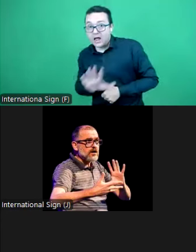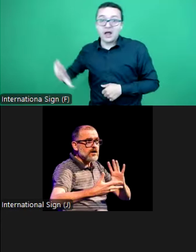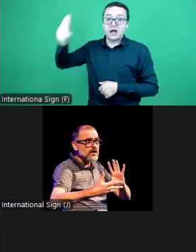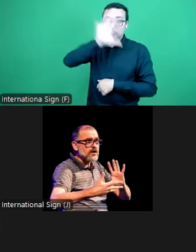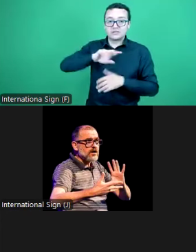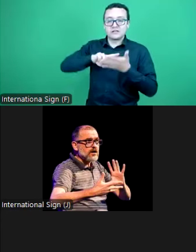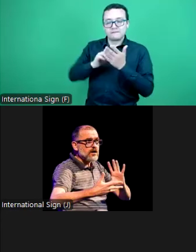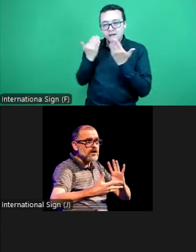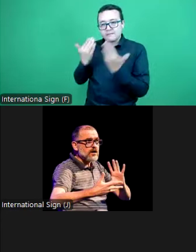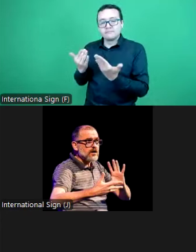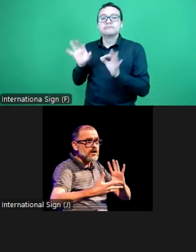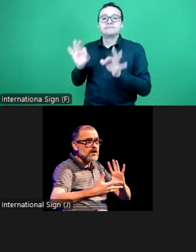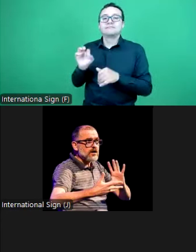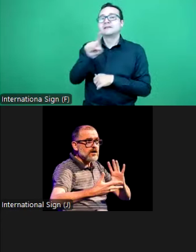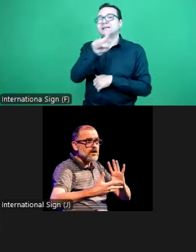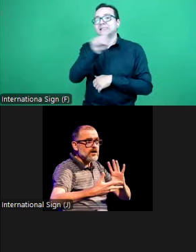nacional.